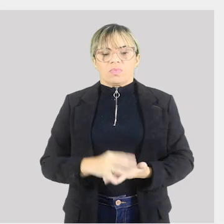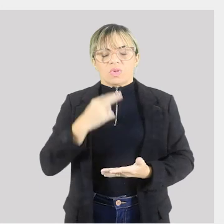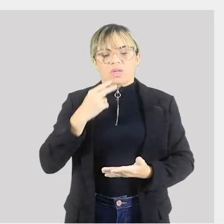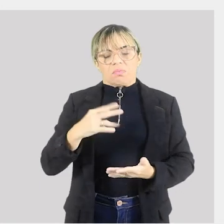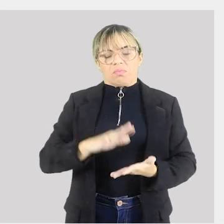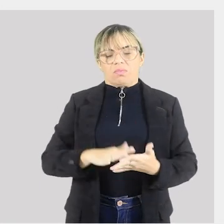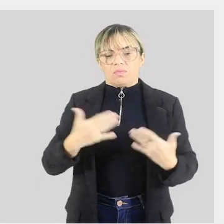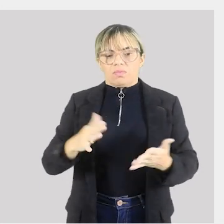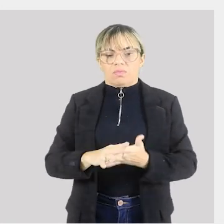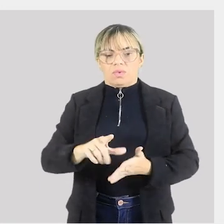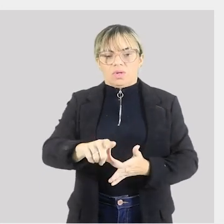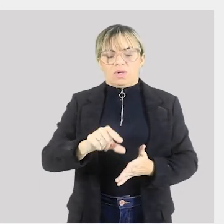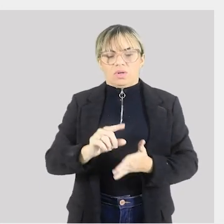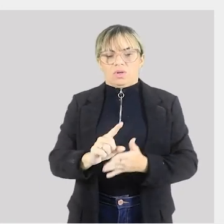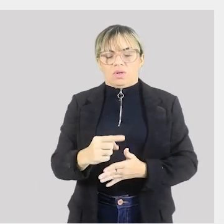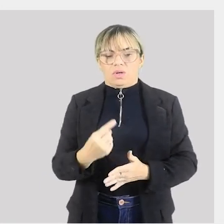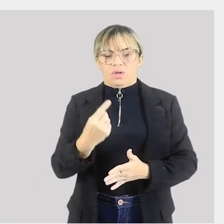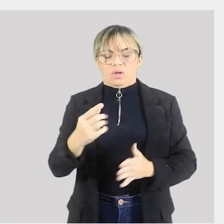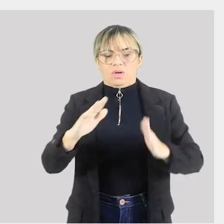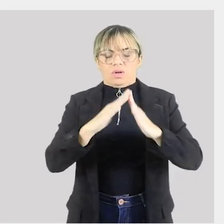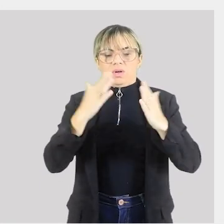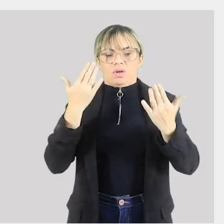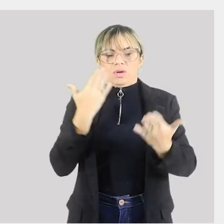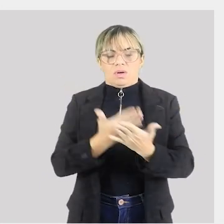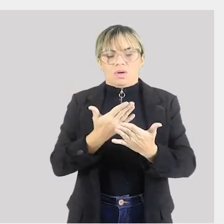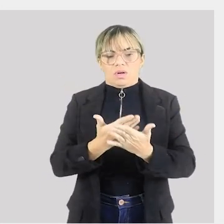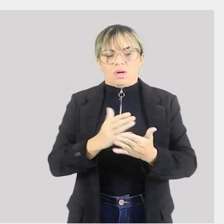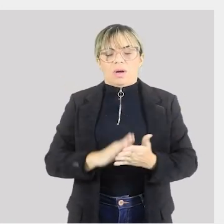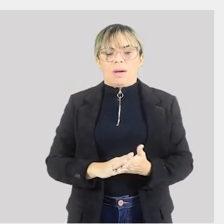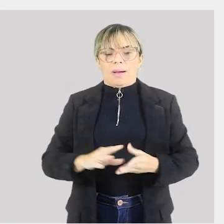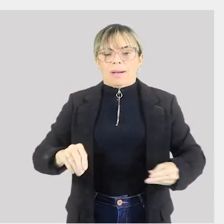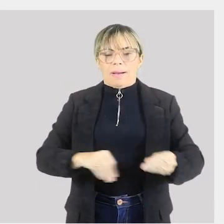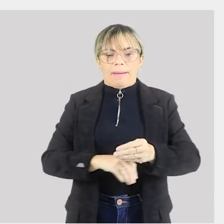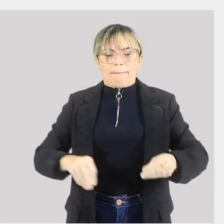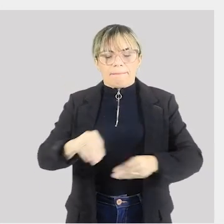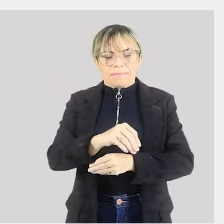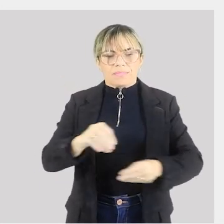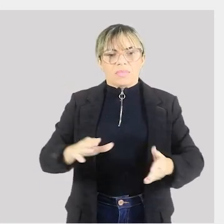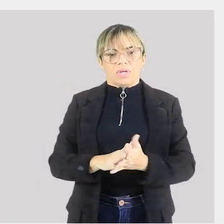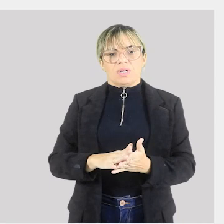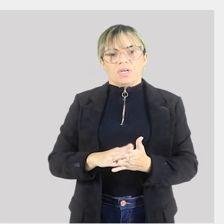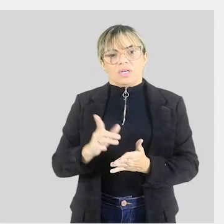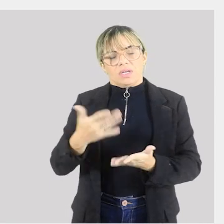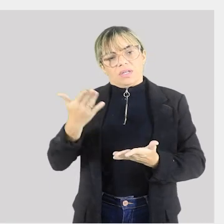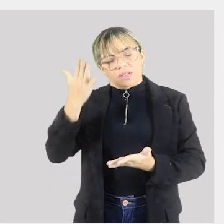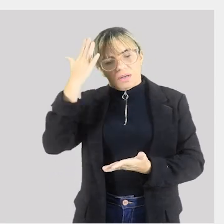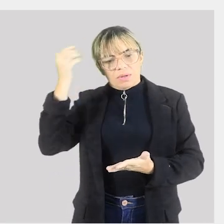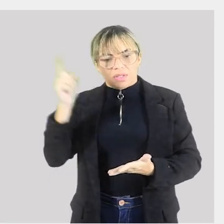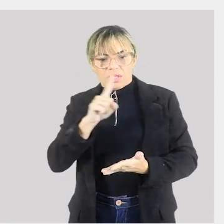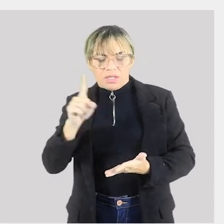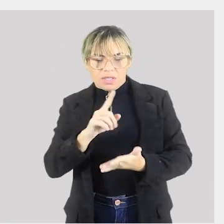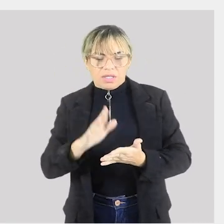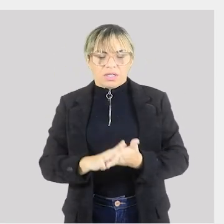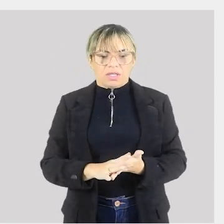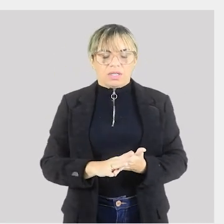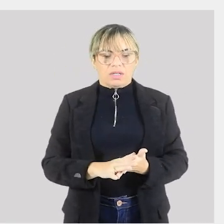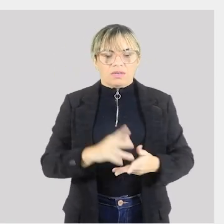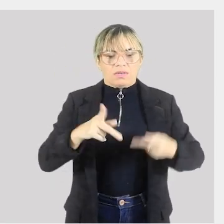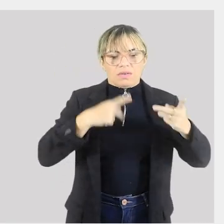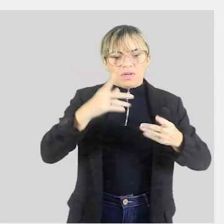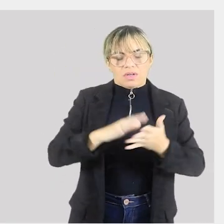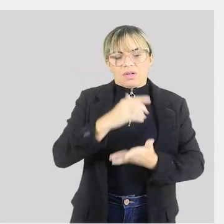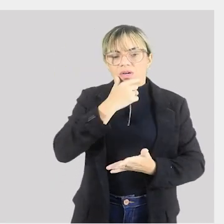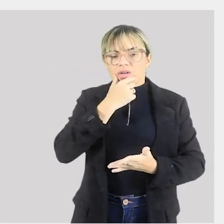escolhendo-se um aluno dessa escola ao acaso e sabendo que ele não fala inglês qual a